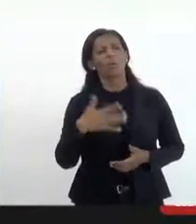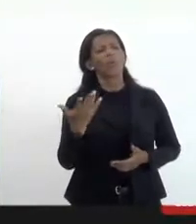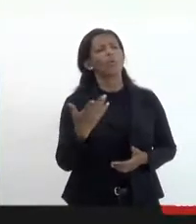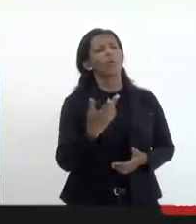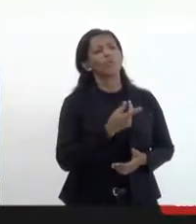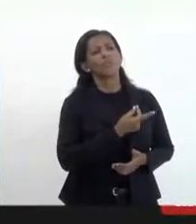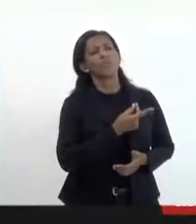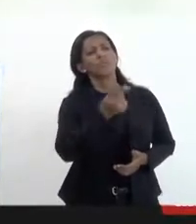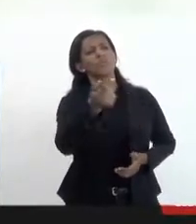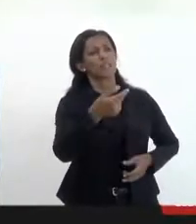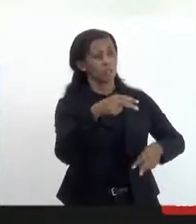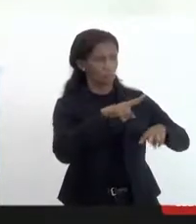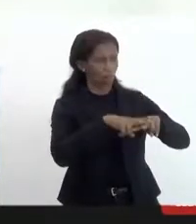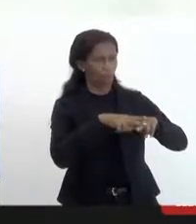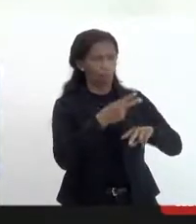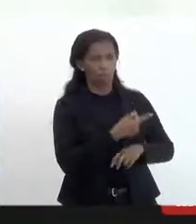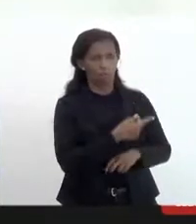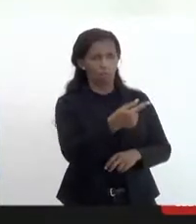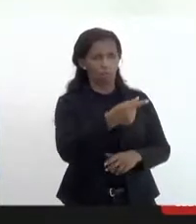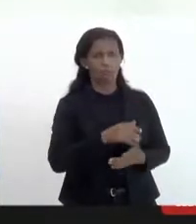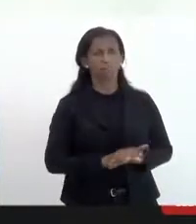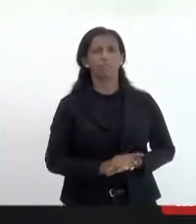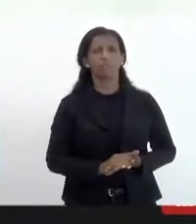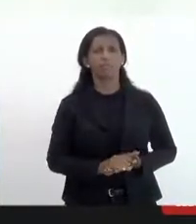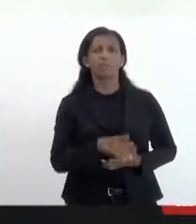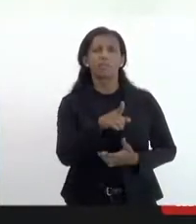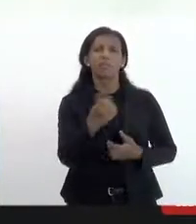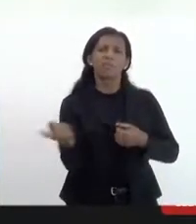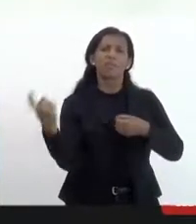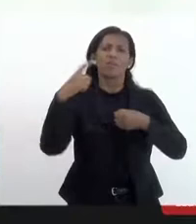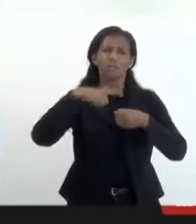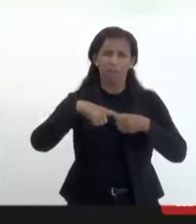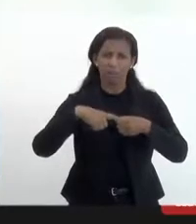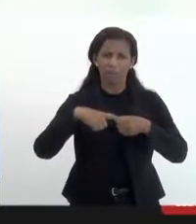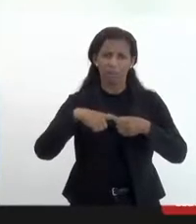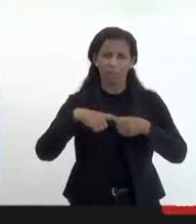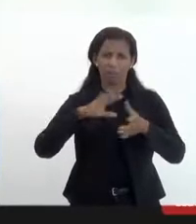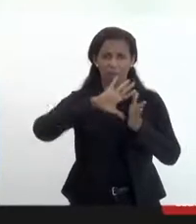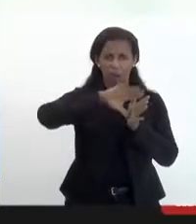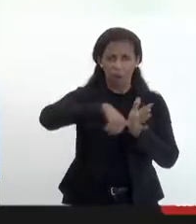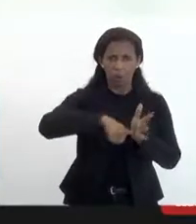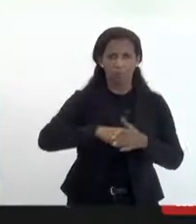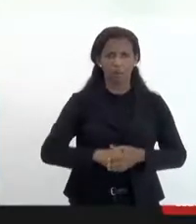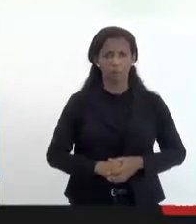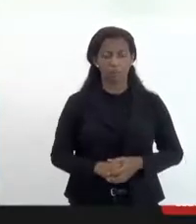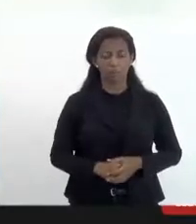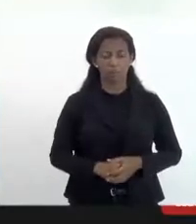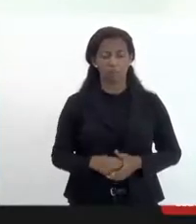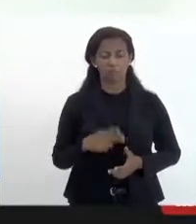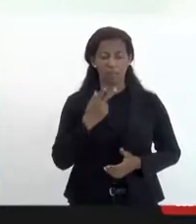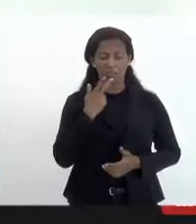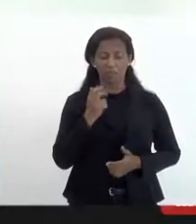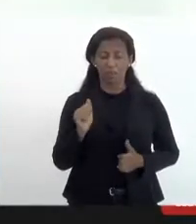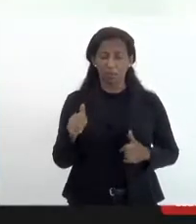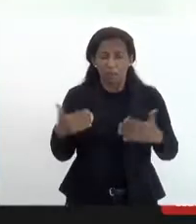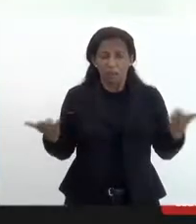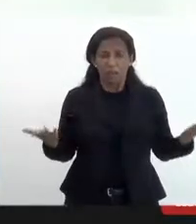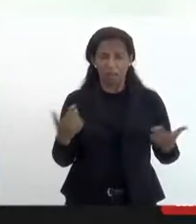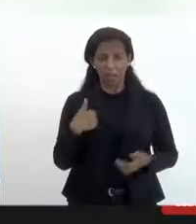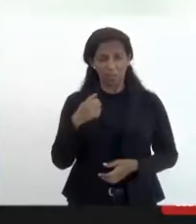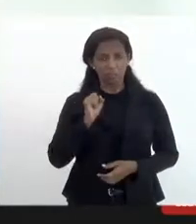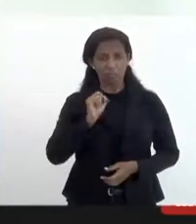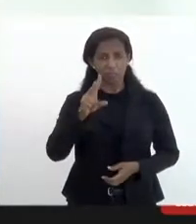quando o senhor sair daí, o senhor vai voltar a roubar? Ele falou, claro. Claro que